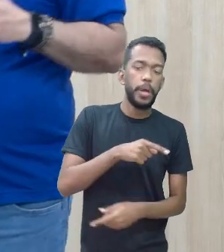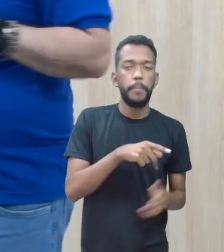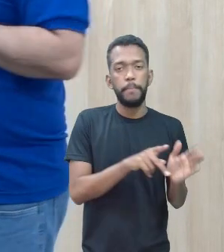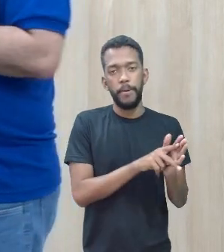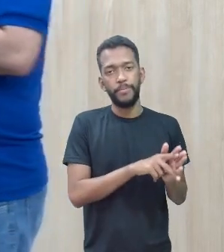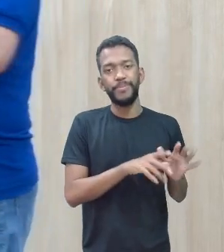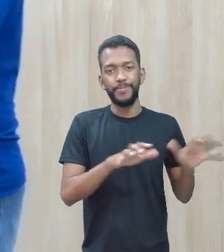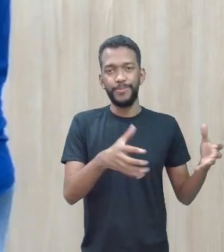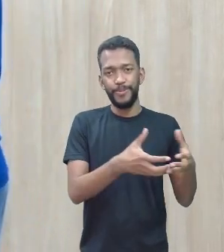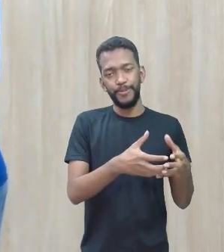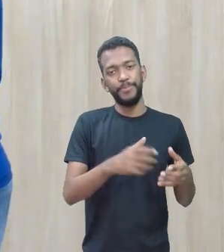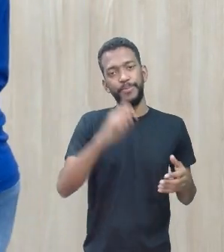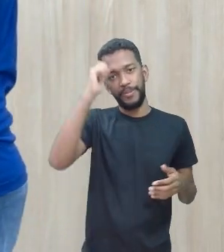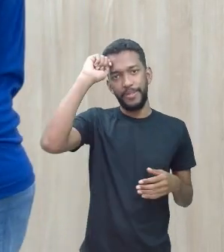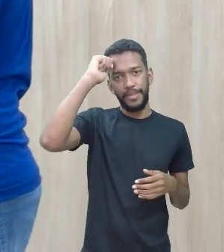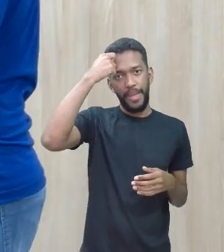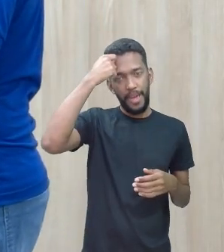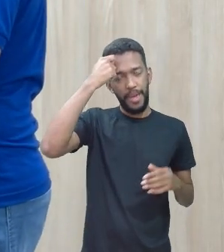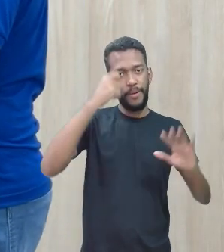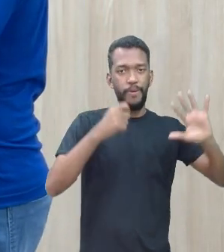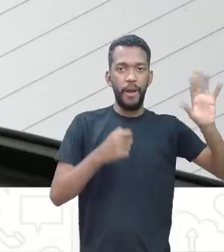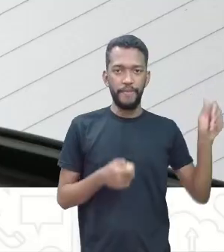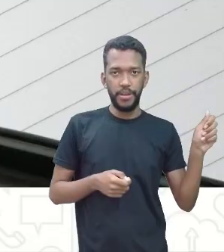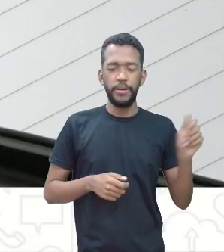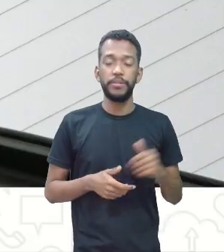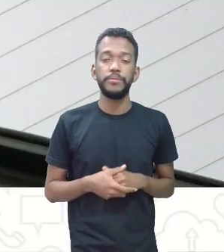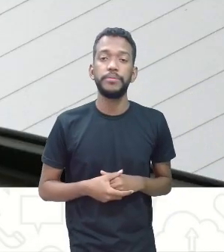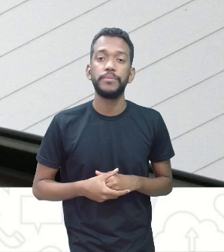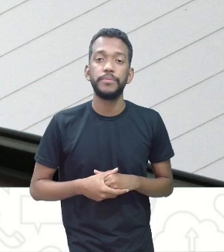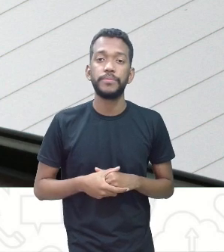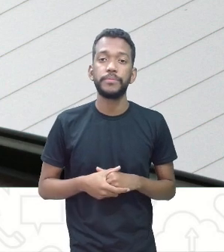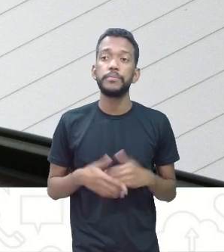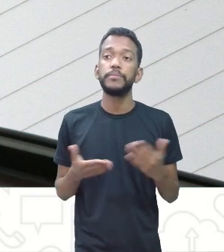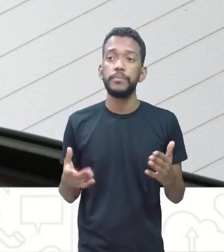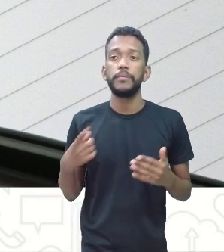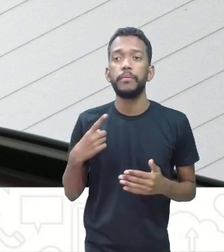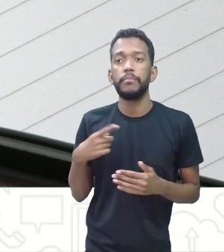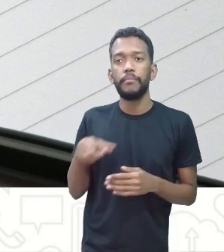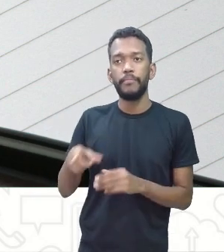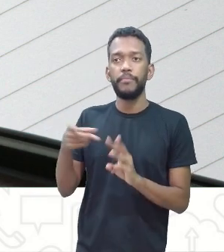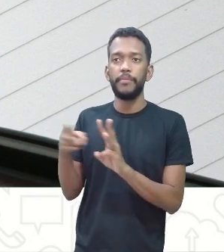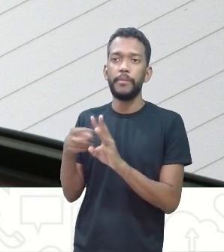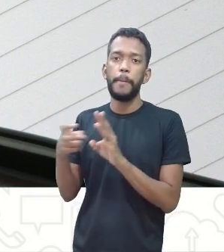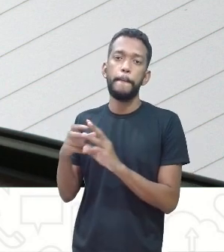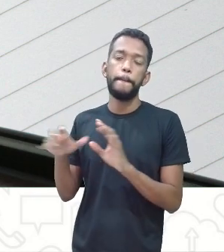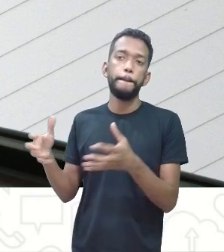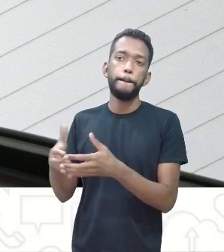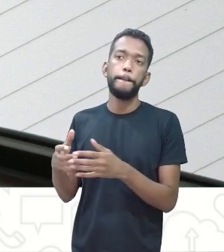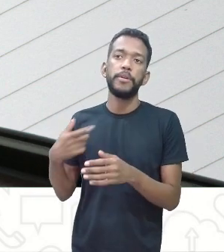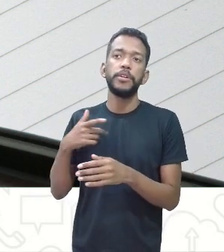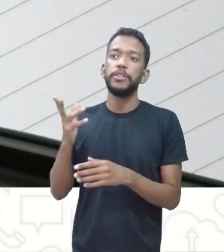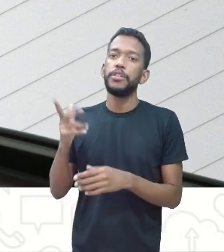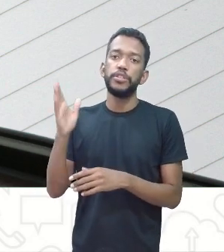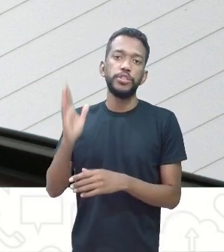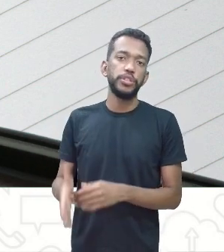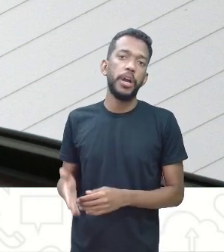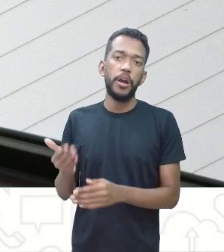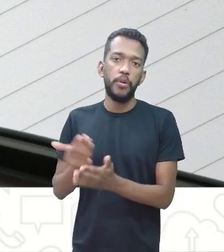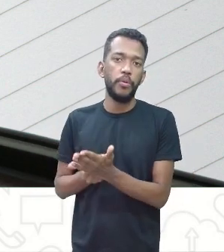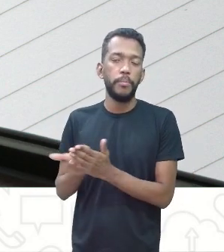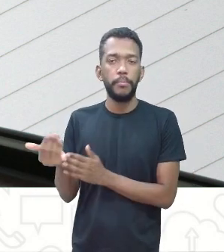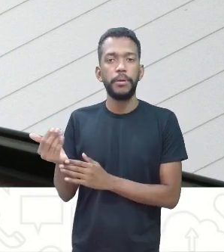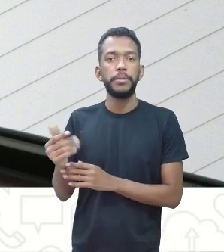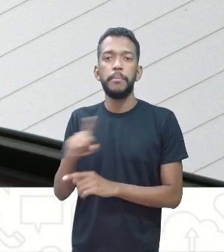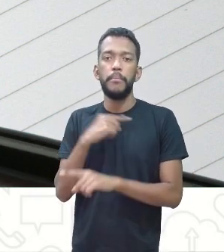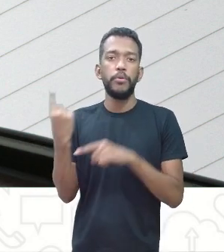negros africanos. Então, a escravização de indígenas encontrou alguns obstáculos. Por exemplo, a alta taxa de mortalidade desse grupo